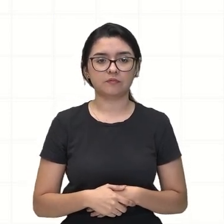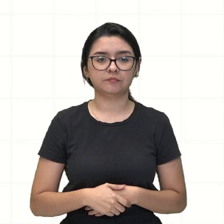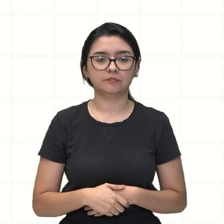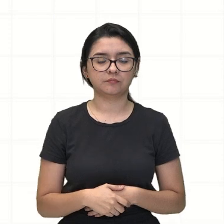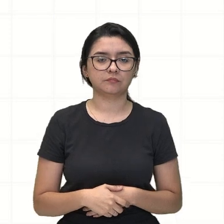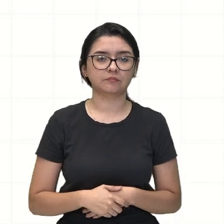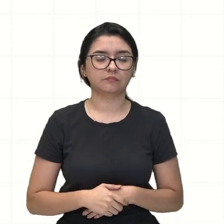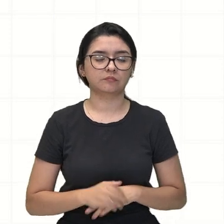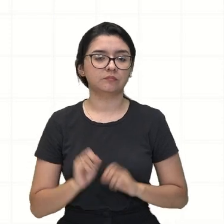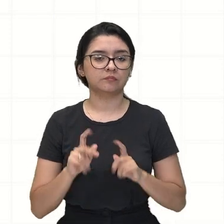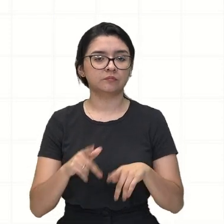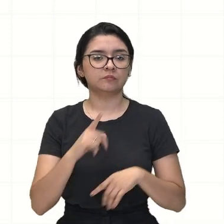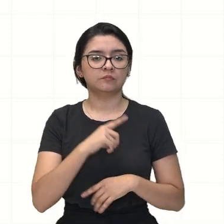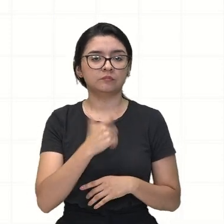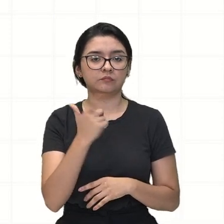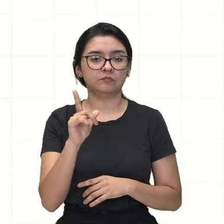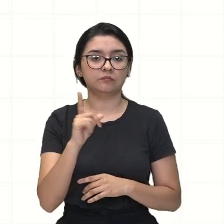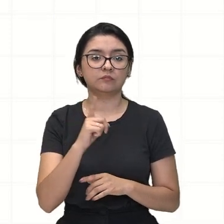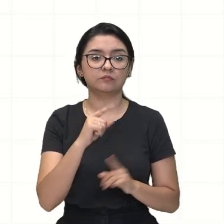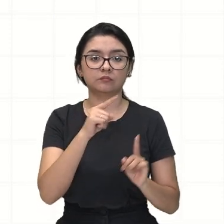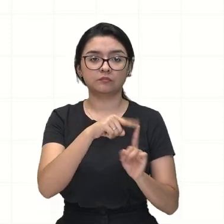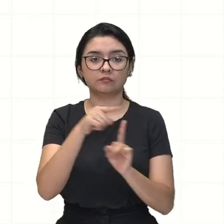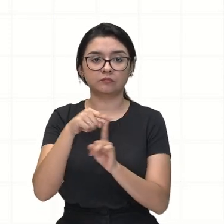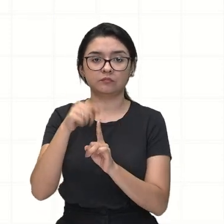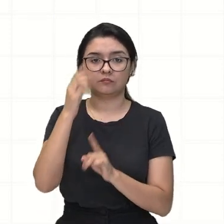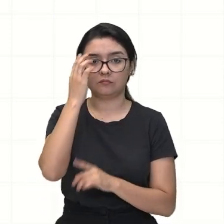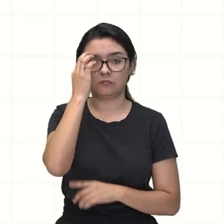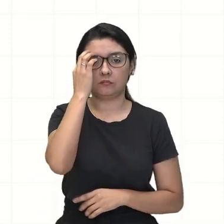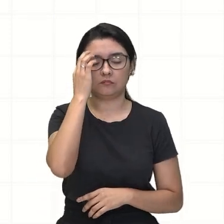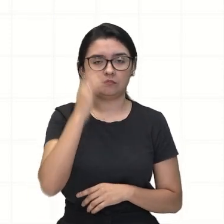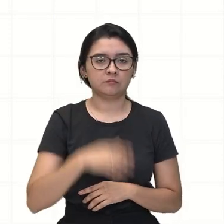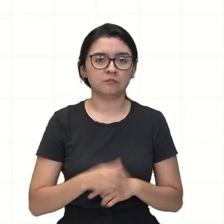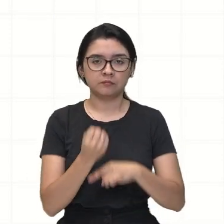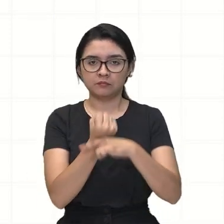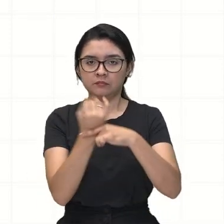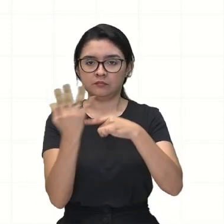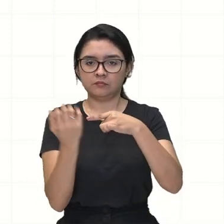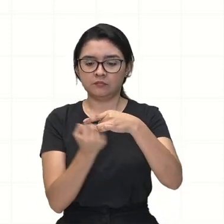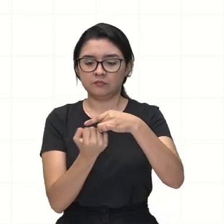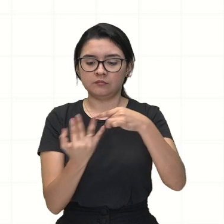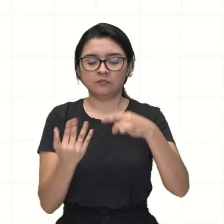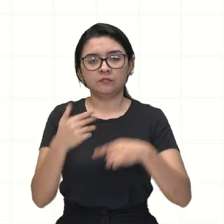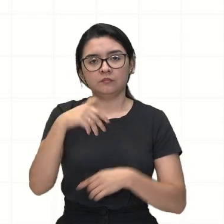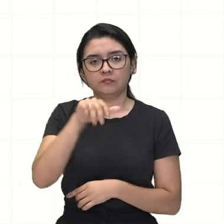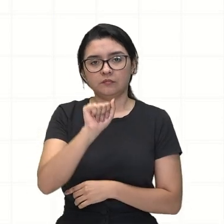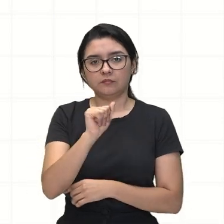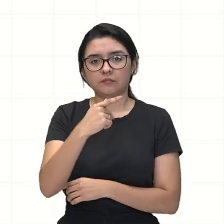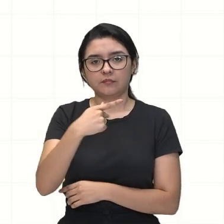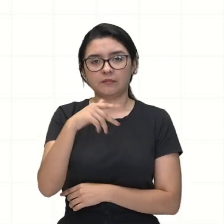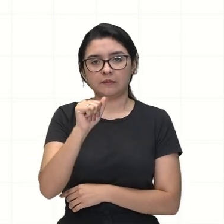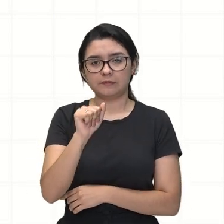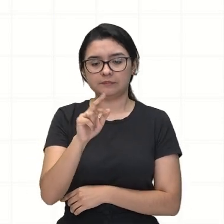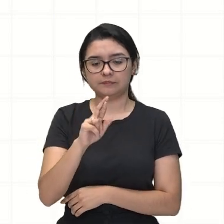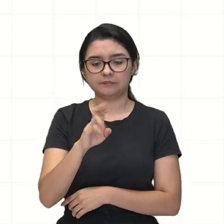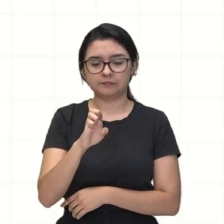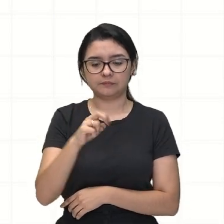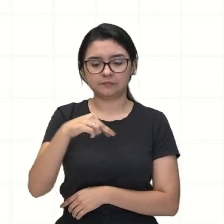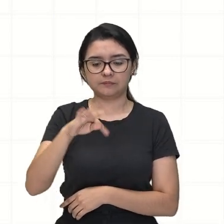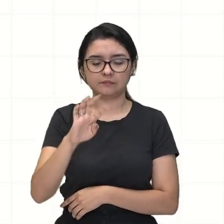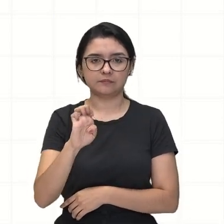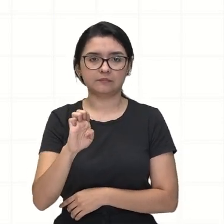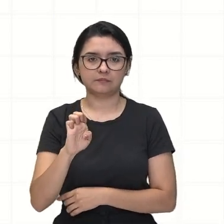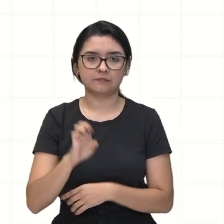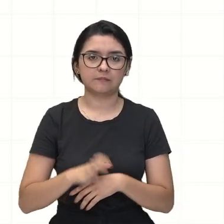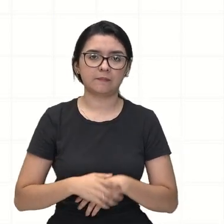bem? Bom, mas tem outro tipo de fração, pessoal. Fração aparente. Fração aparente é um tipo especial de